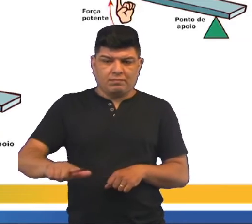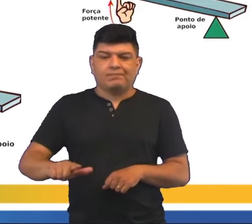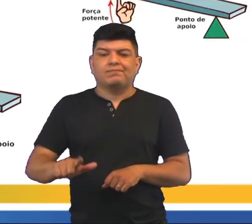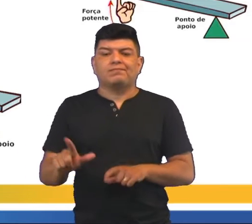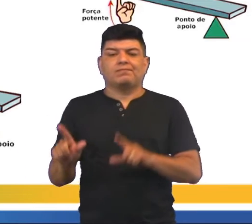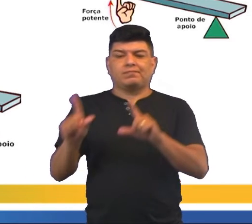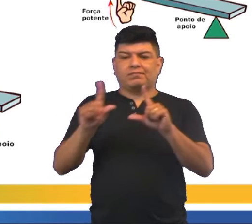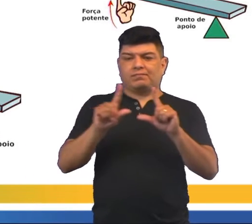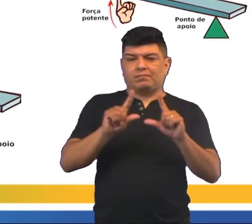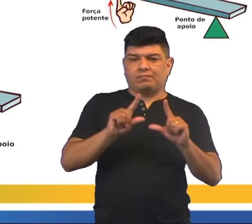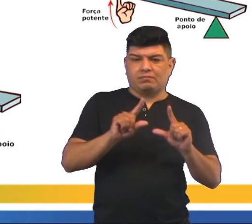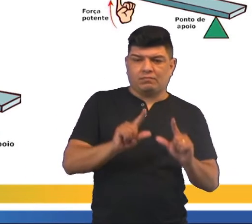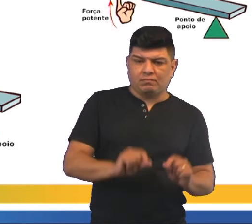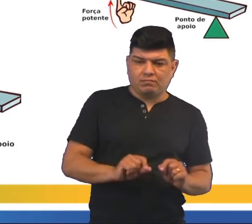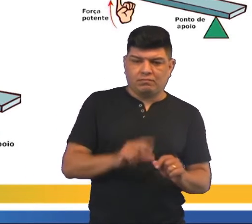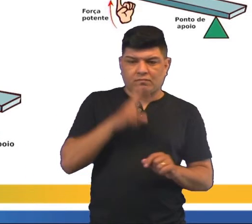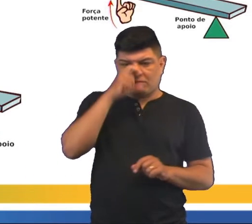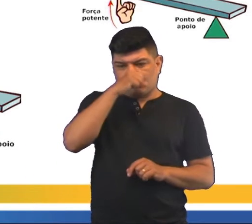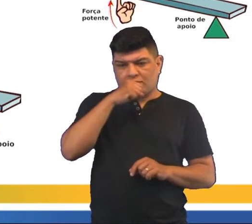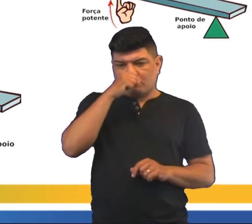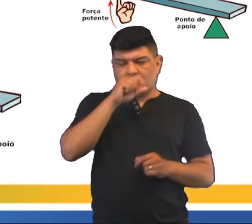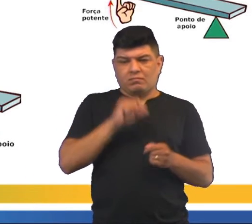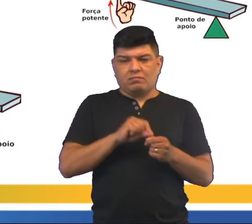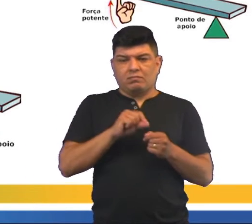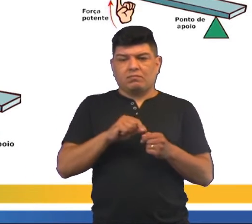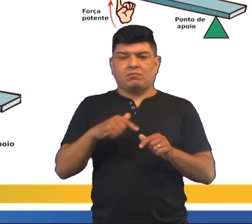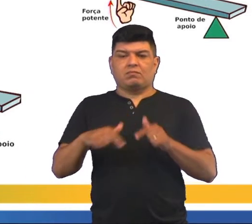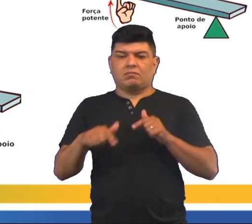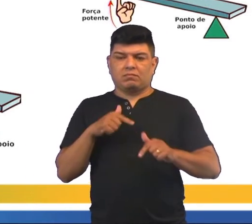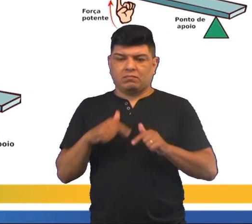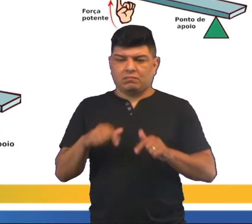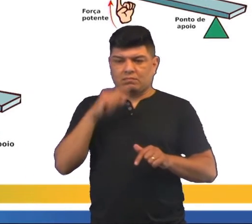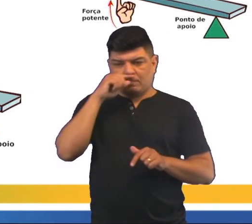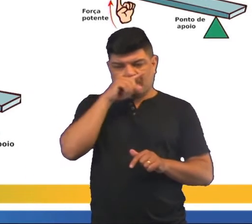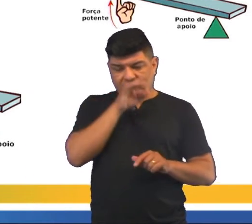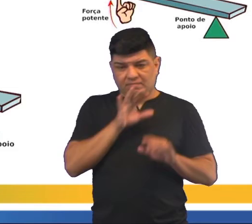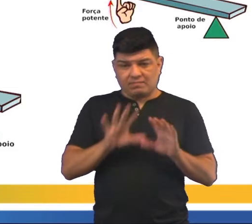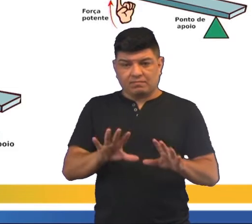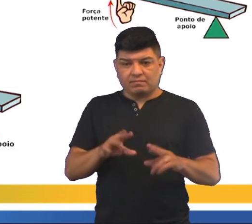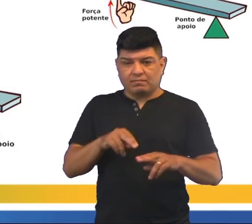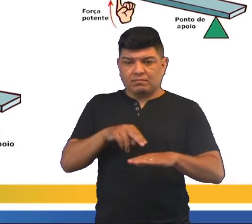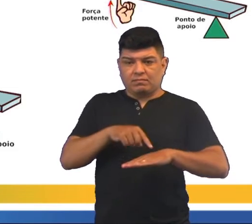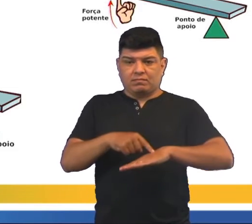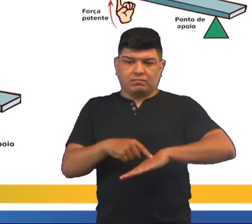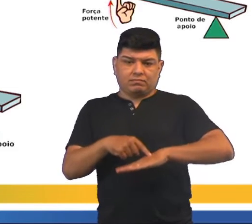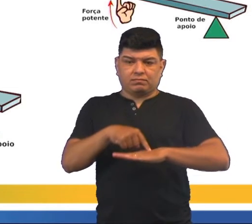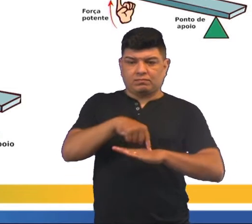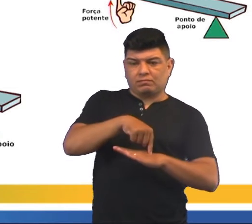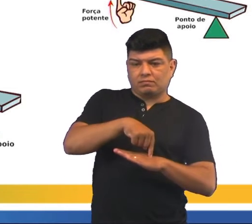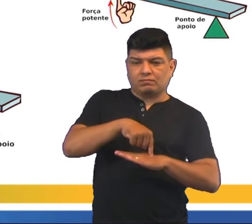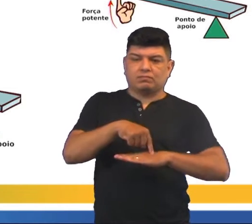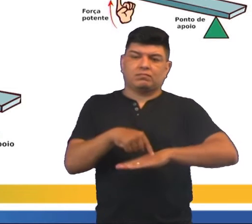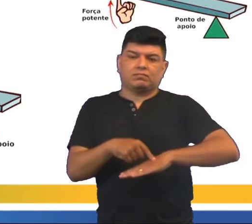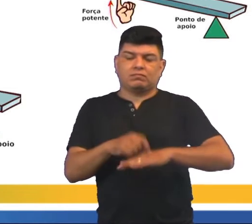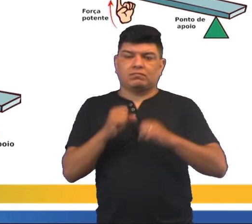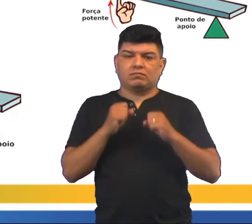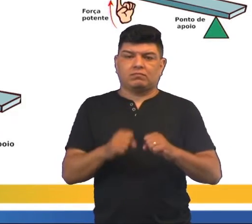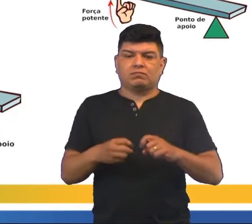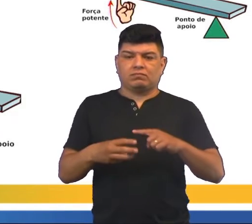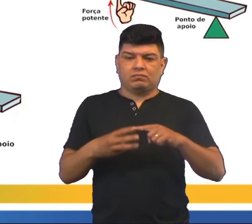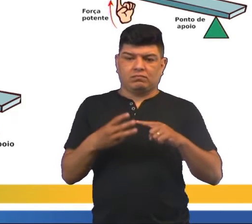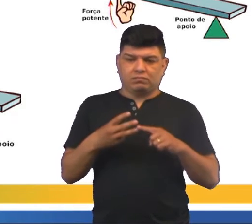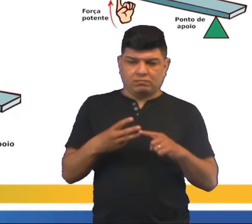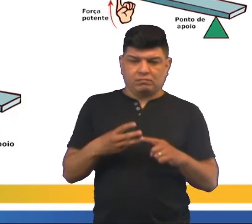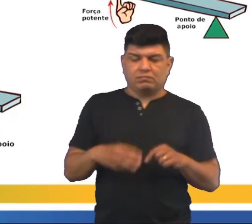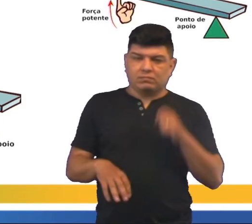vez se vai reduzir um determinado esforço para a tarefa E essas alavancas cabe a gente está com aquelas podem